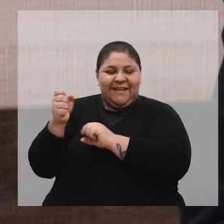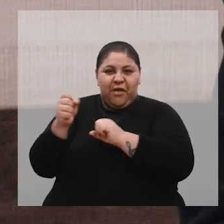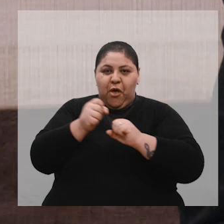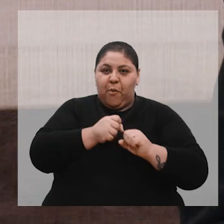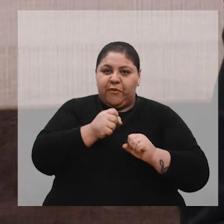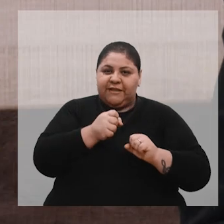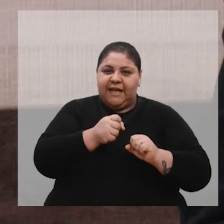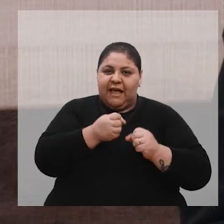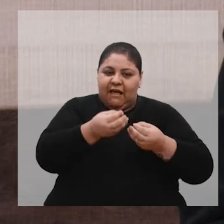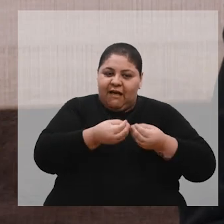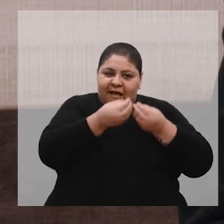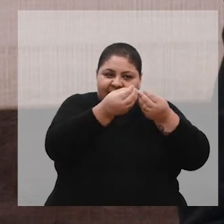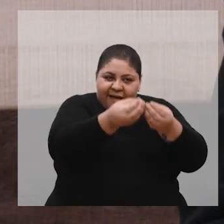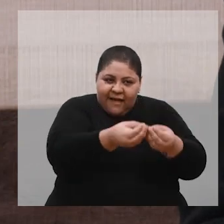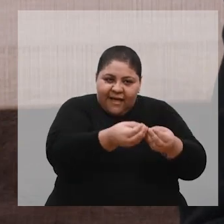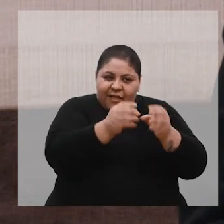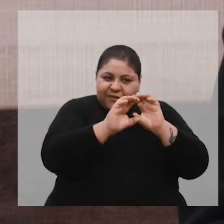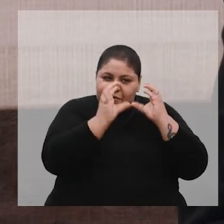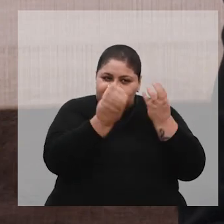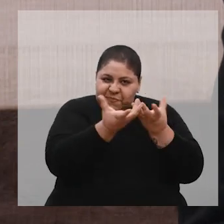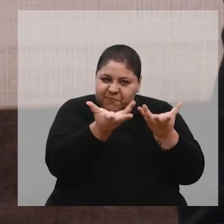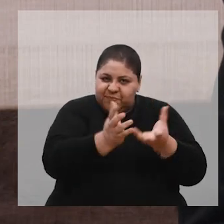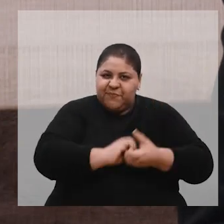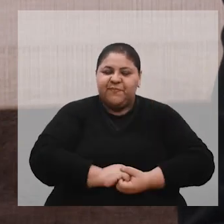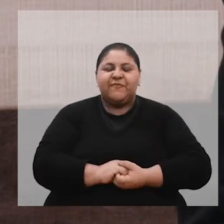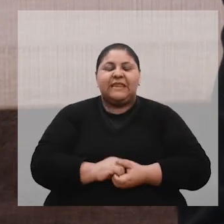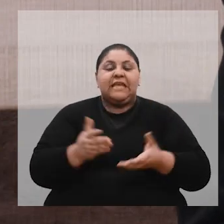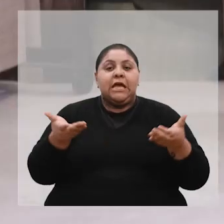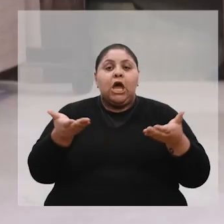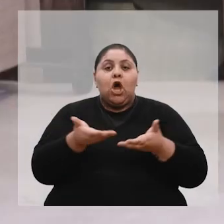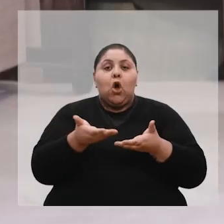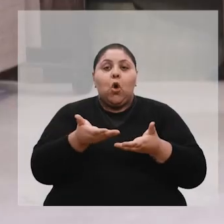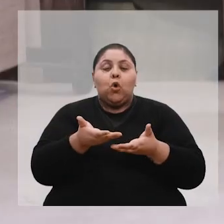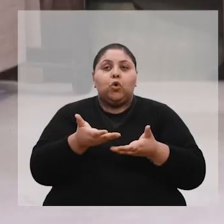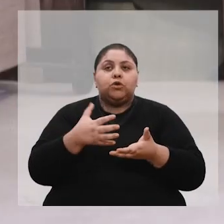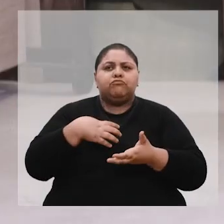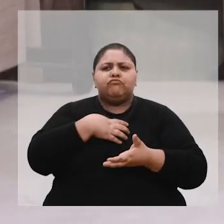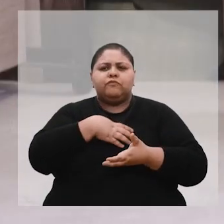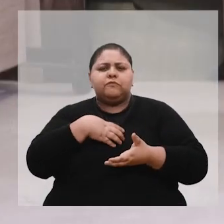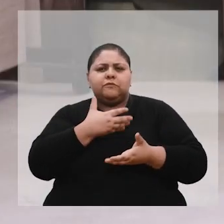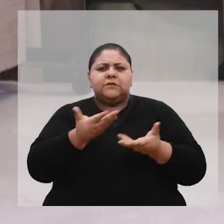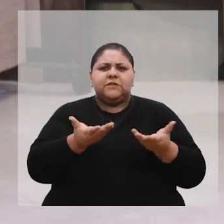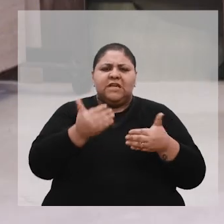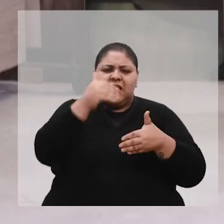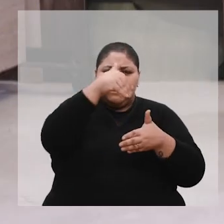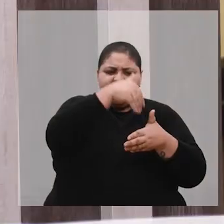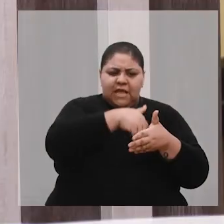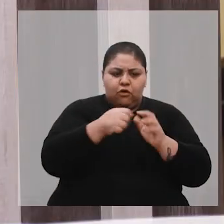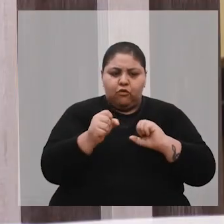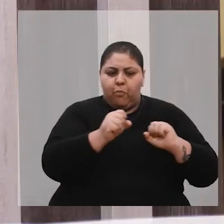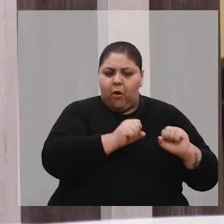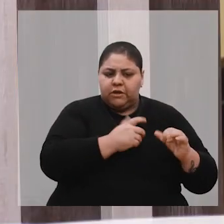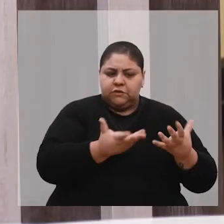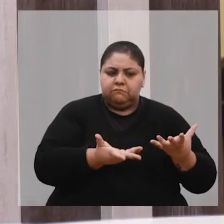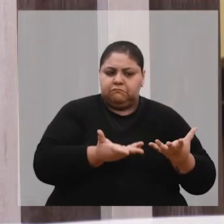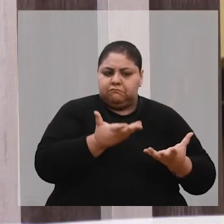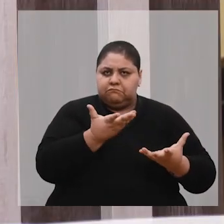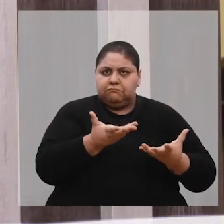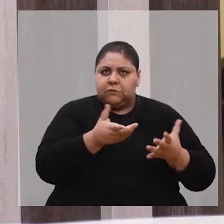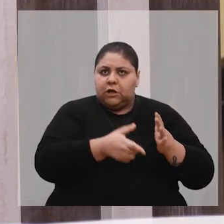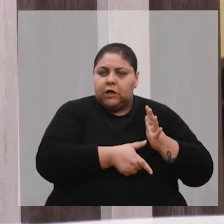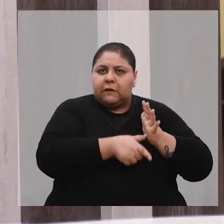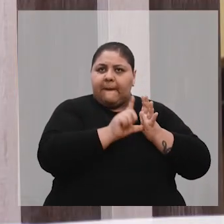poder proporcionar isso à nossa comunidade. Nós estamos tratando de que formato, vereador, dentro do que seja